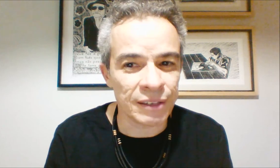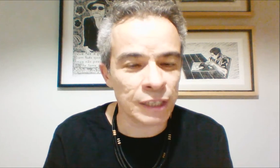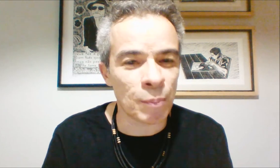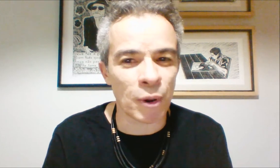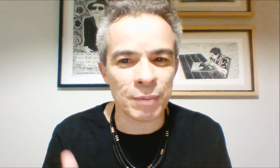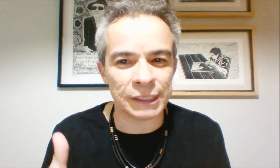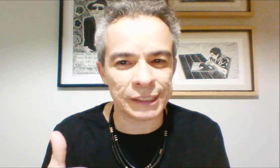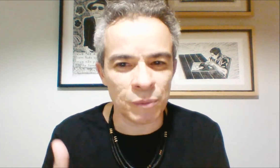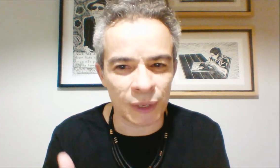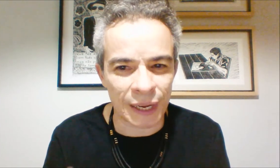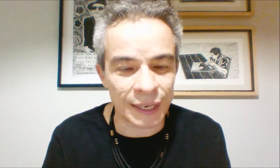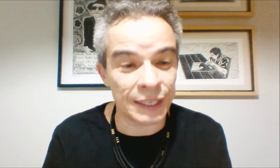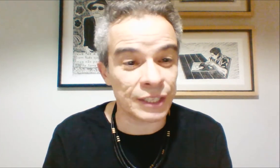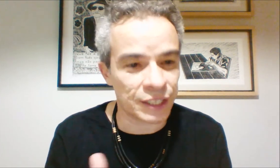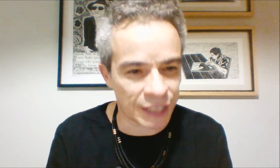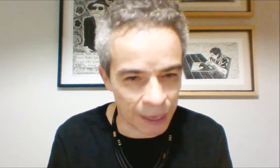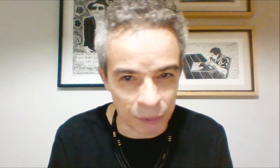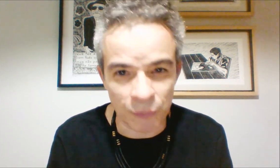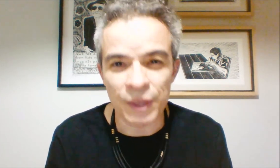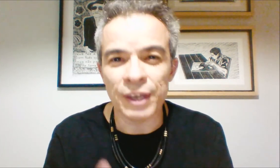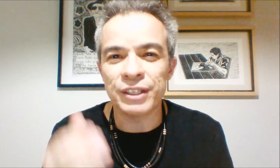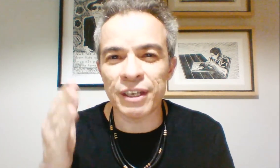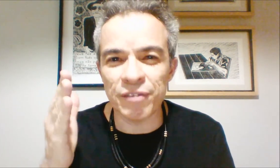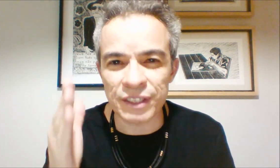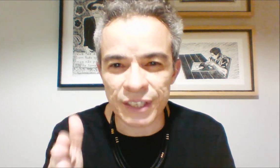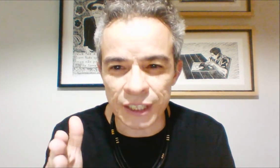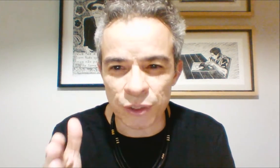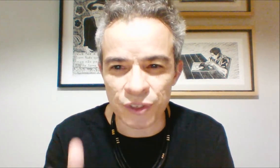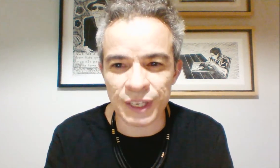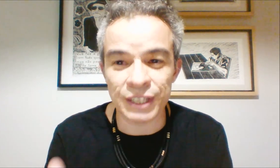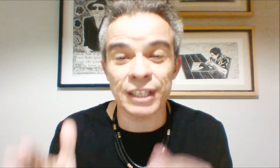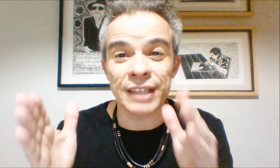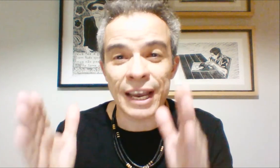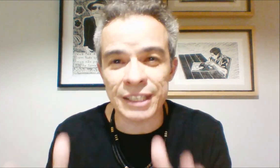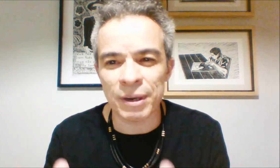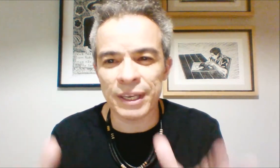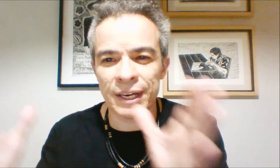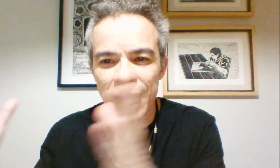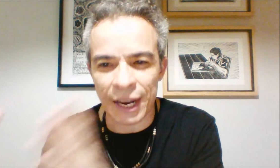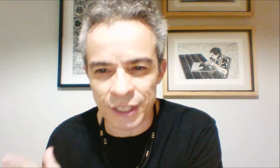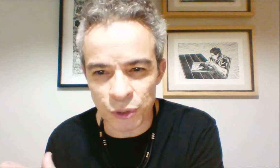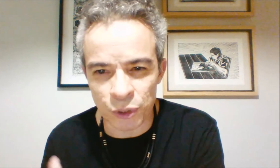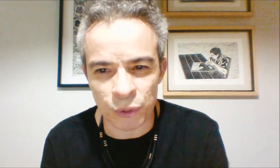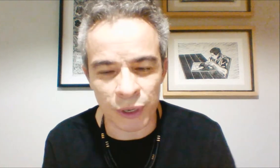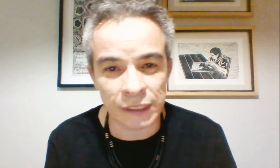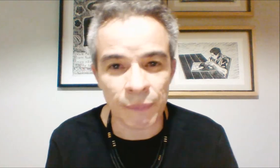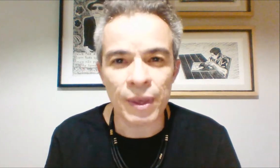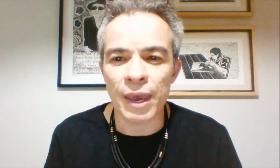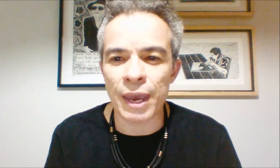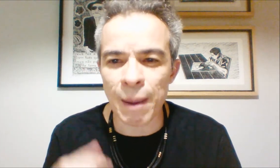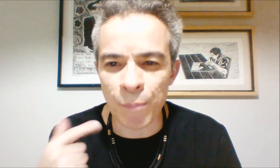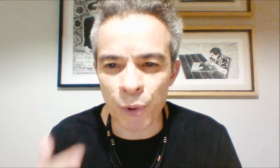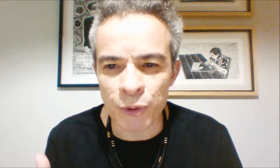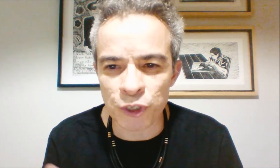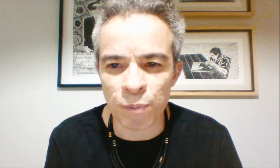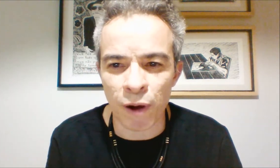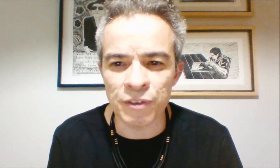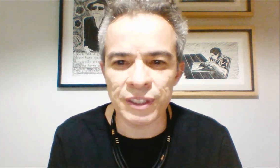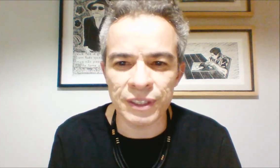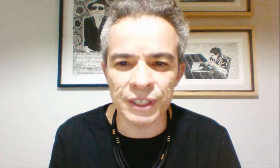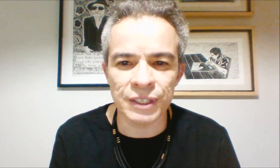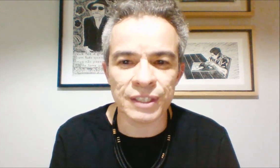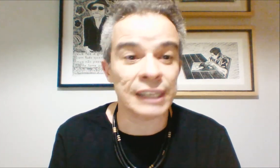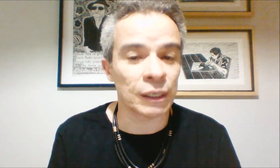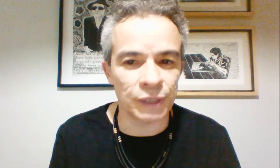estar realizando uma programação online neste sábado, dia 27/6, de 10 da manhã às 18 horas, em apoio aos